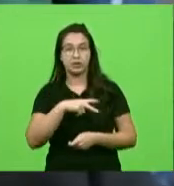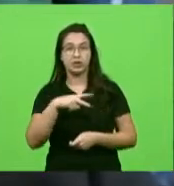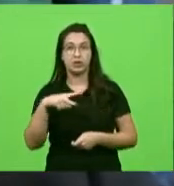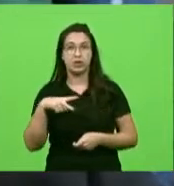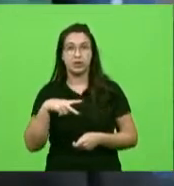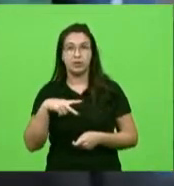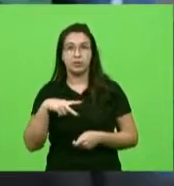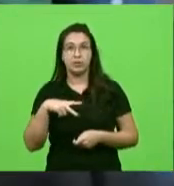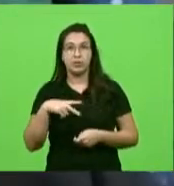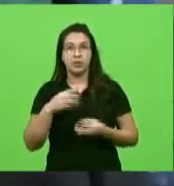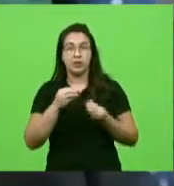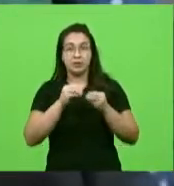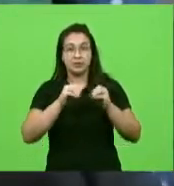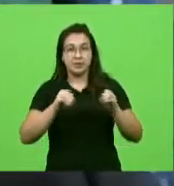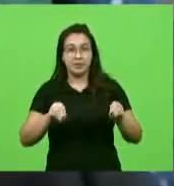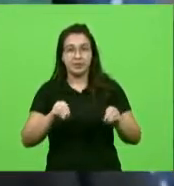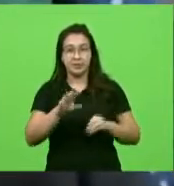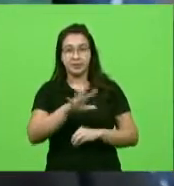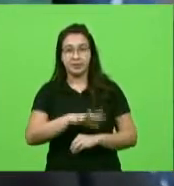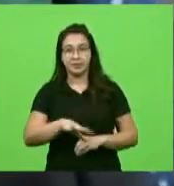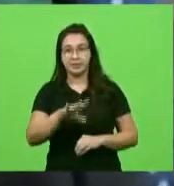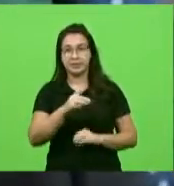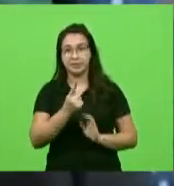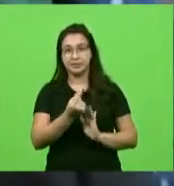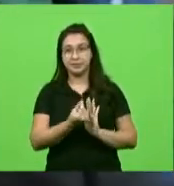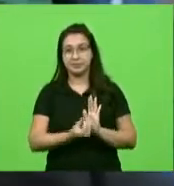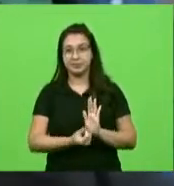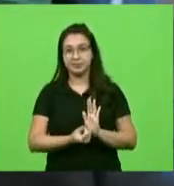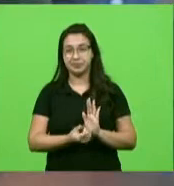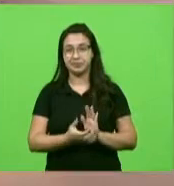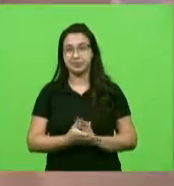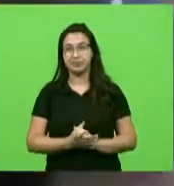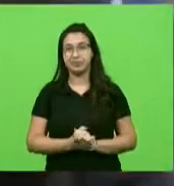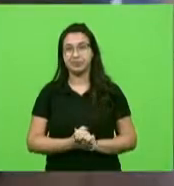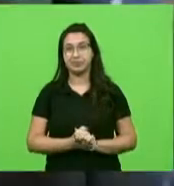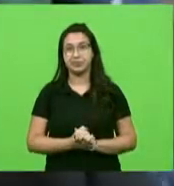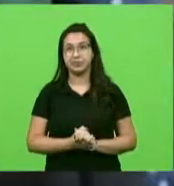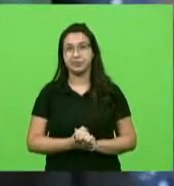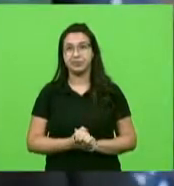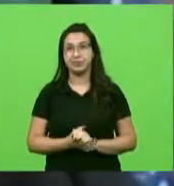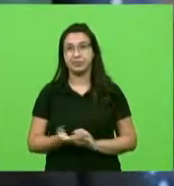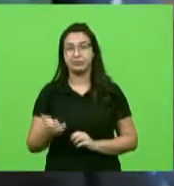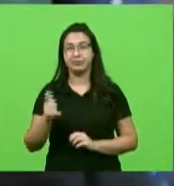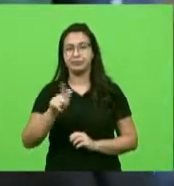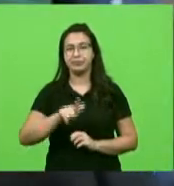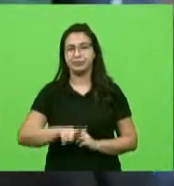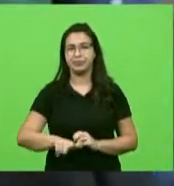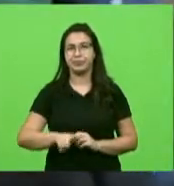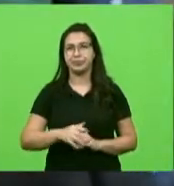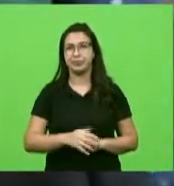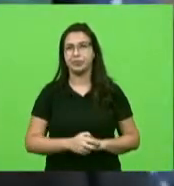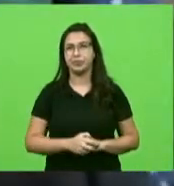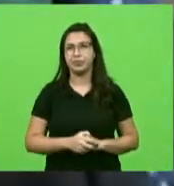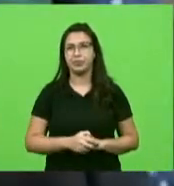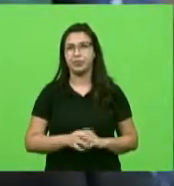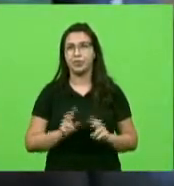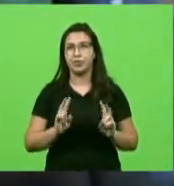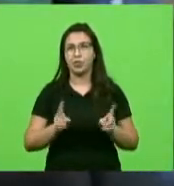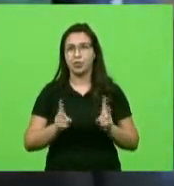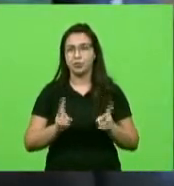dos impactos sobre as contas públicas. Eu continuo, já em outro trecho, continuo abrindo